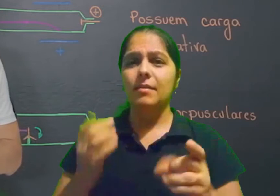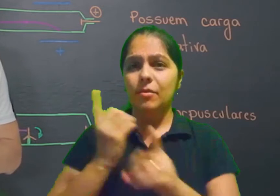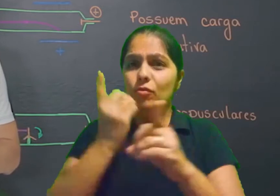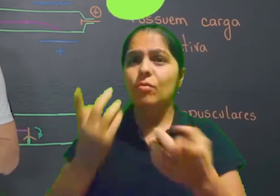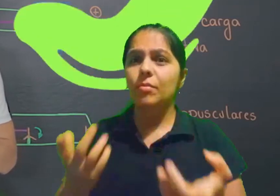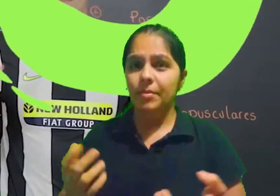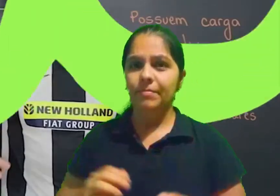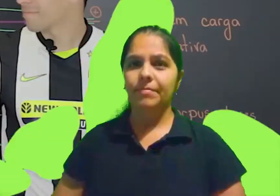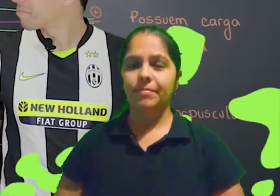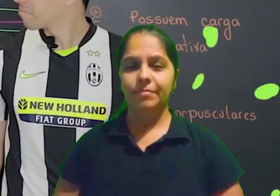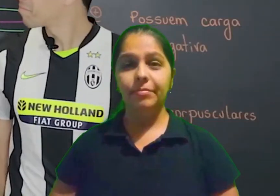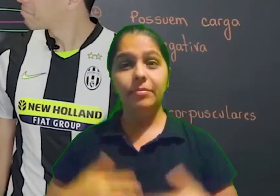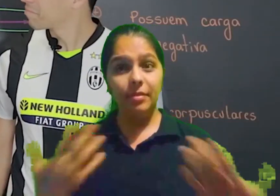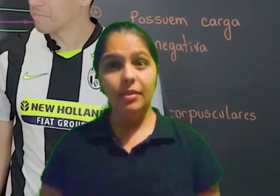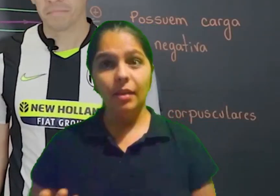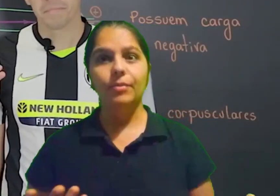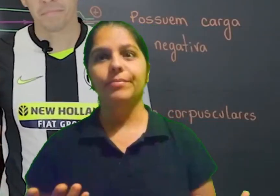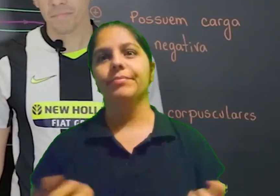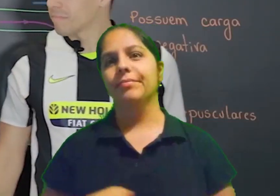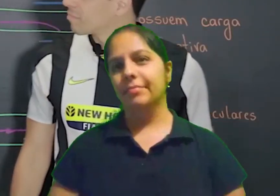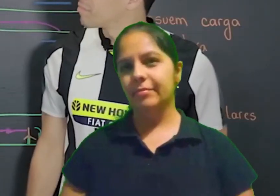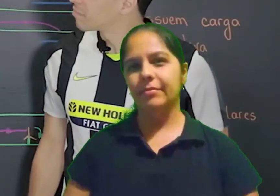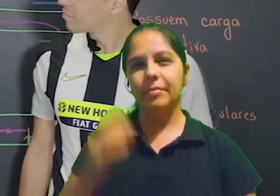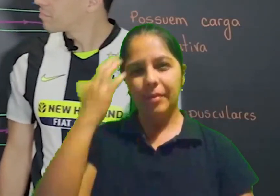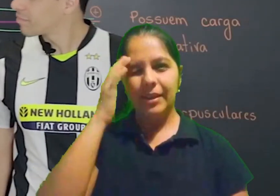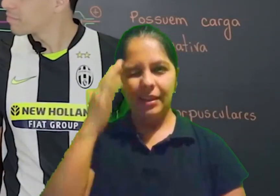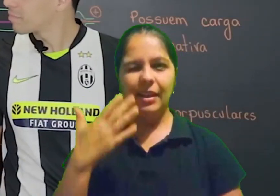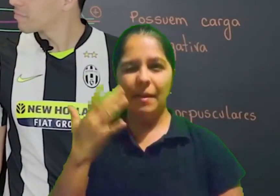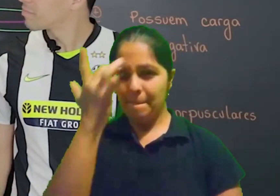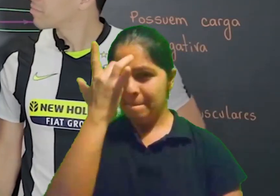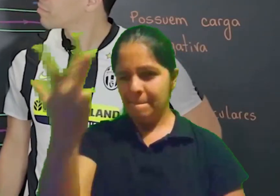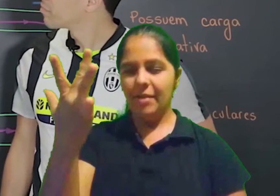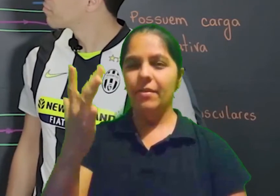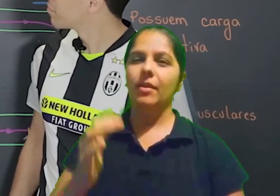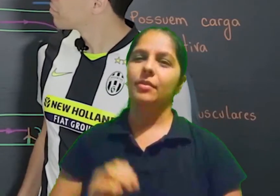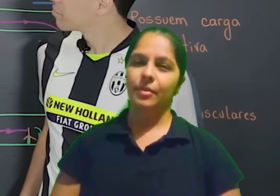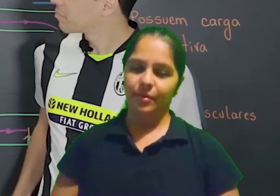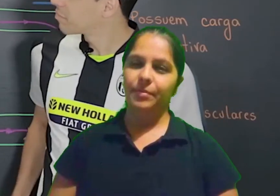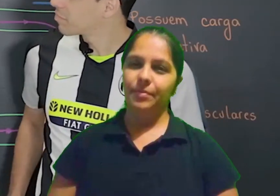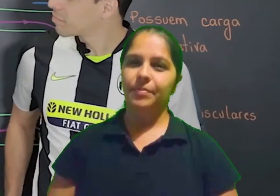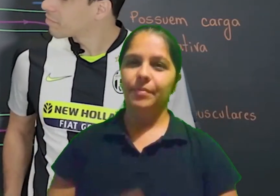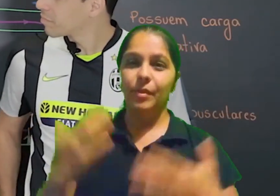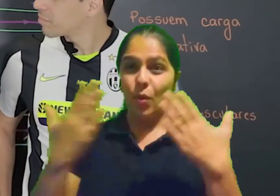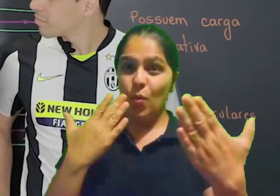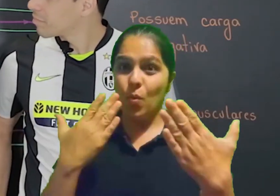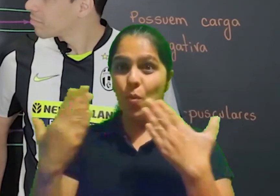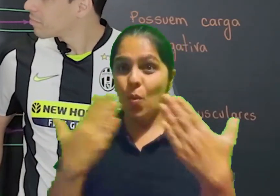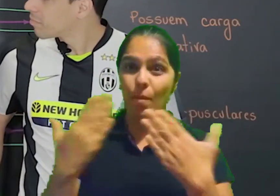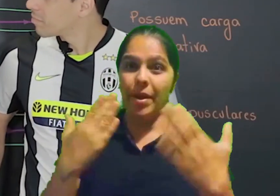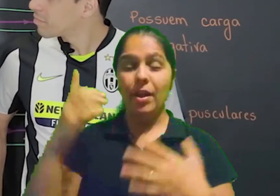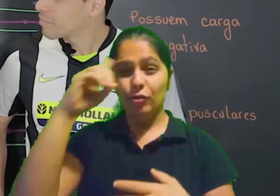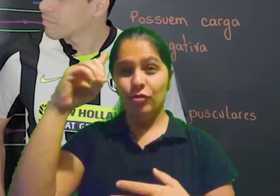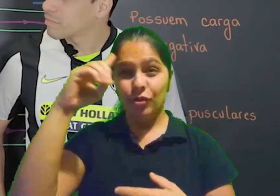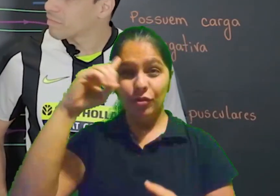ele. Então, galerinha, o seguinte, para ficar mais fácil da gente comparar com o dia a